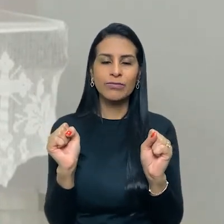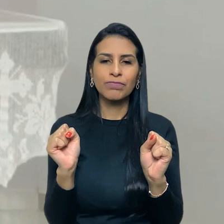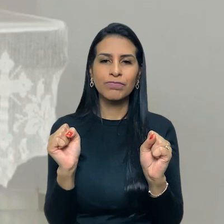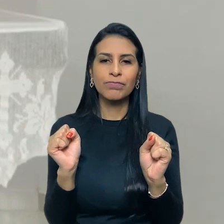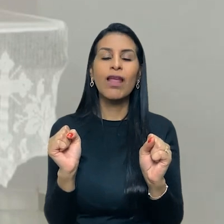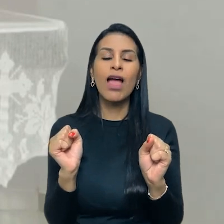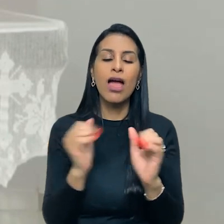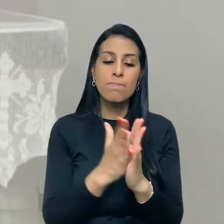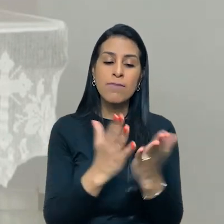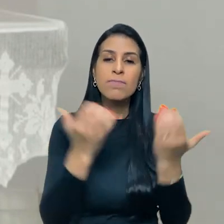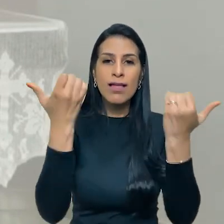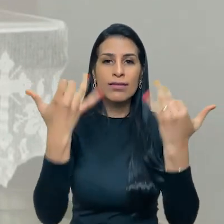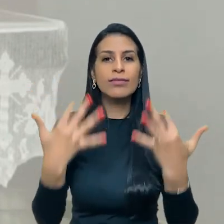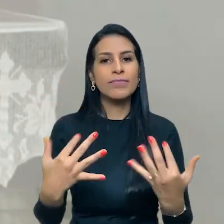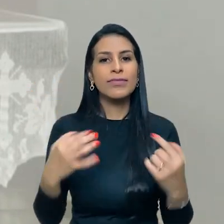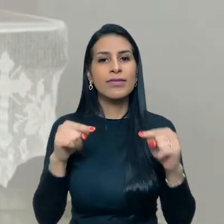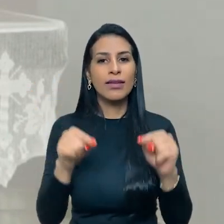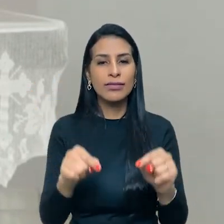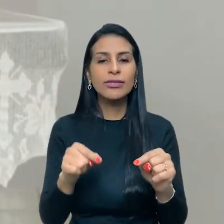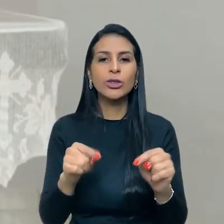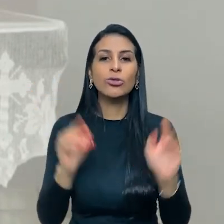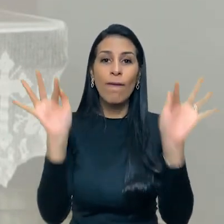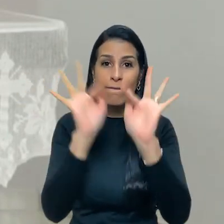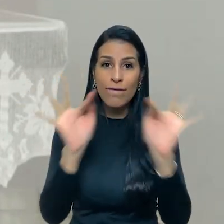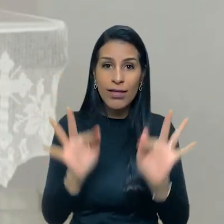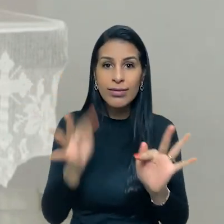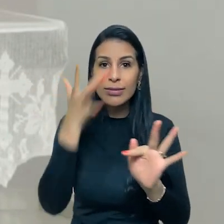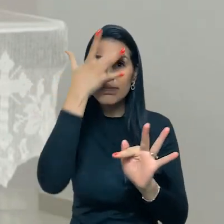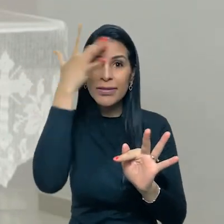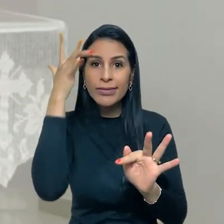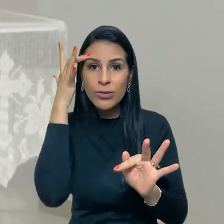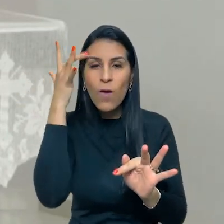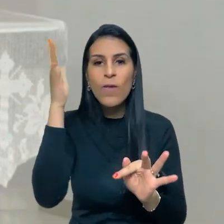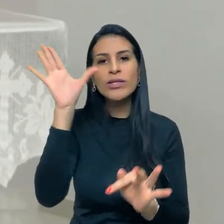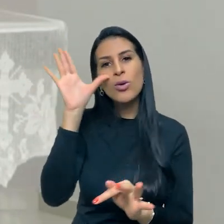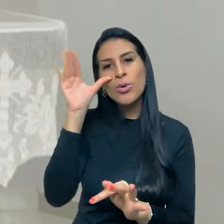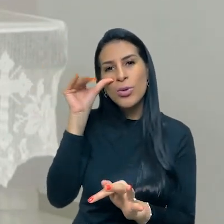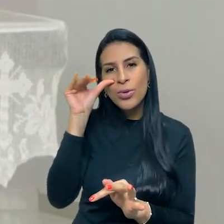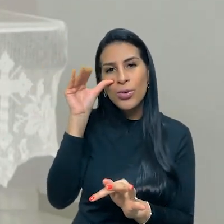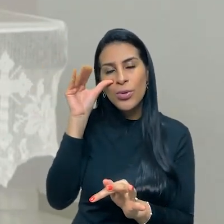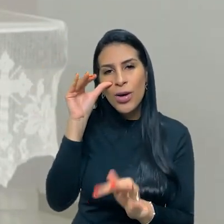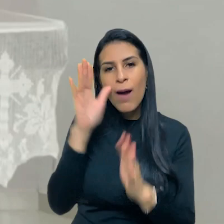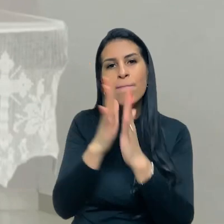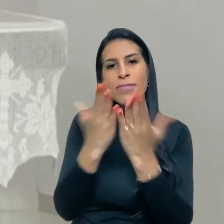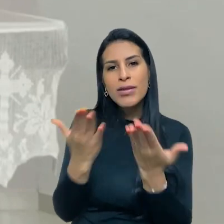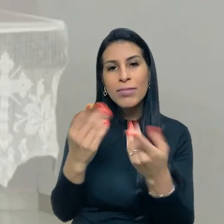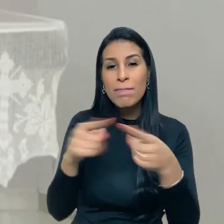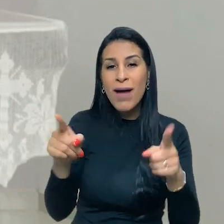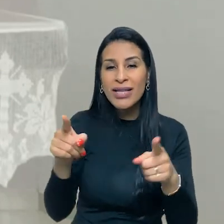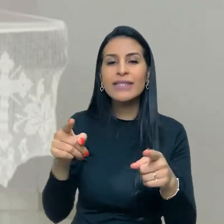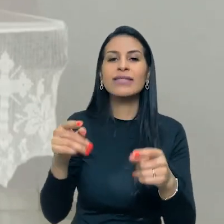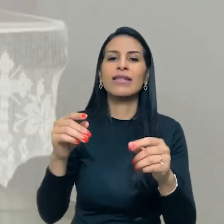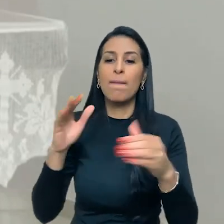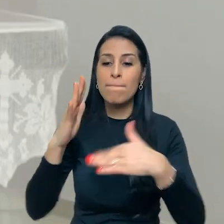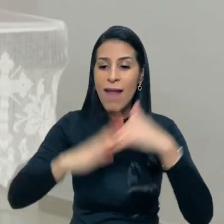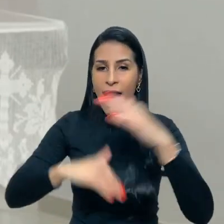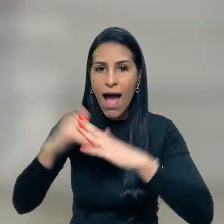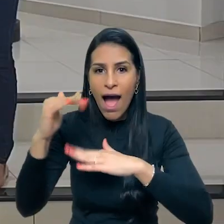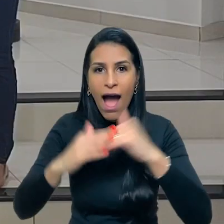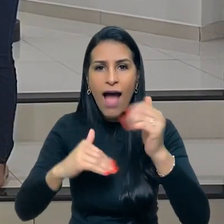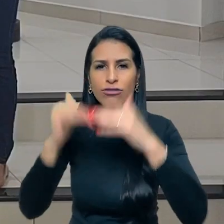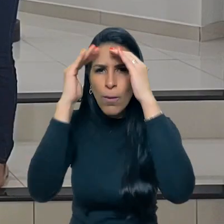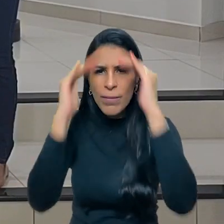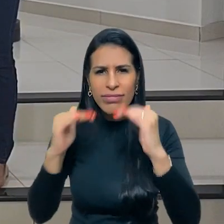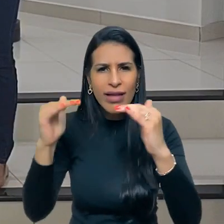salvação. Felizes são os que ouvem a palavra, mais felizes são os que a praticam.